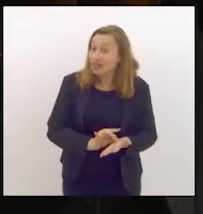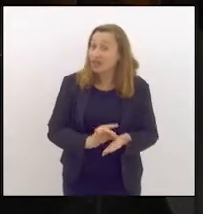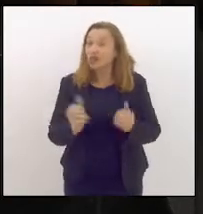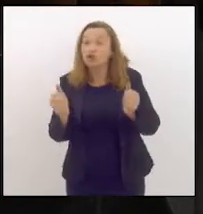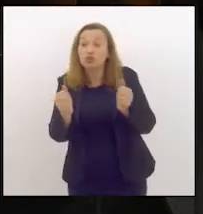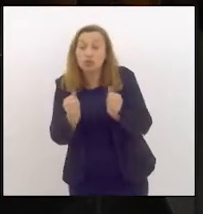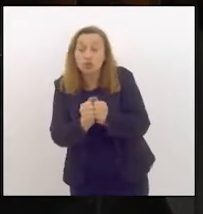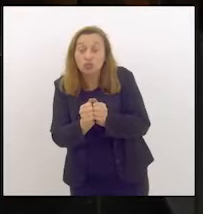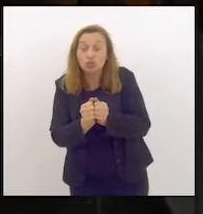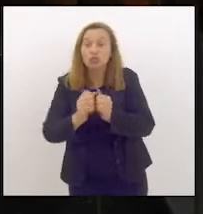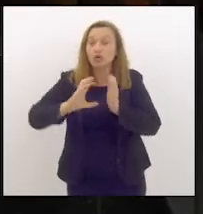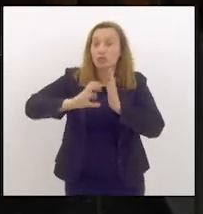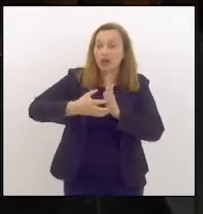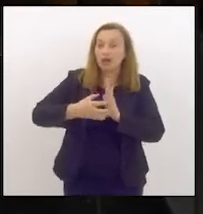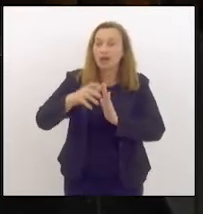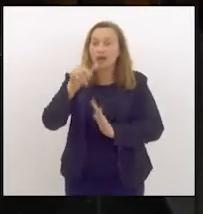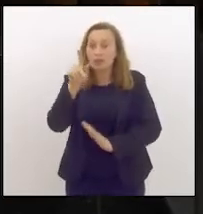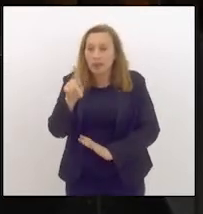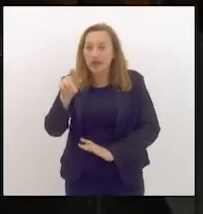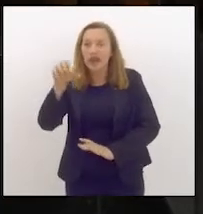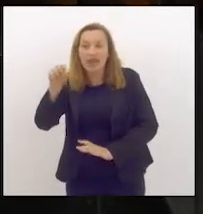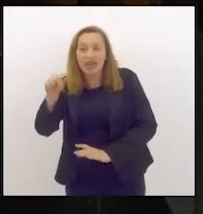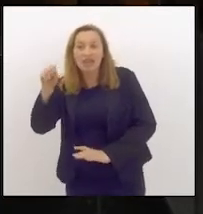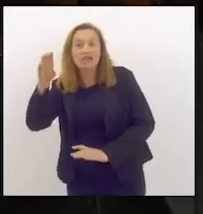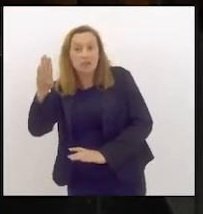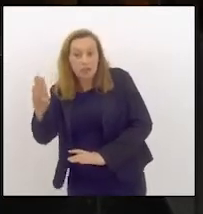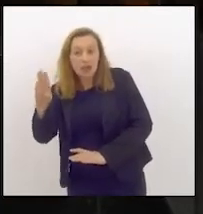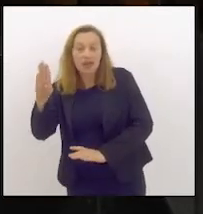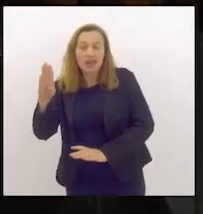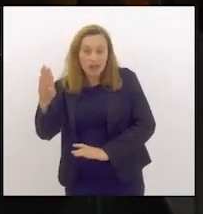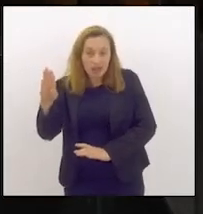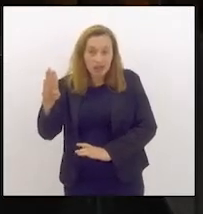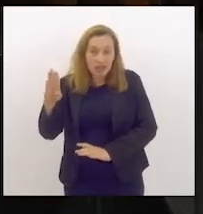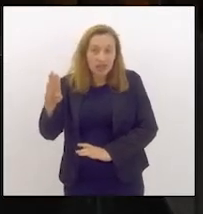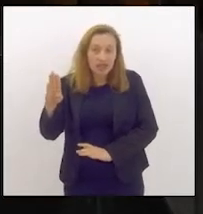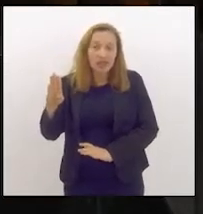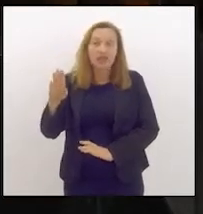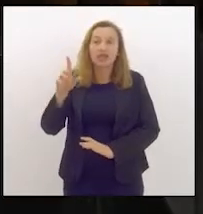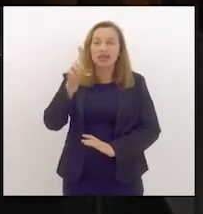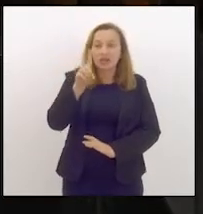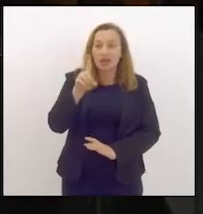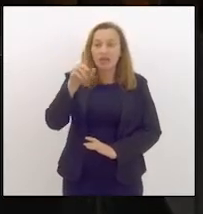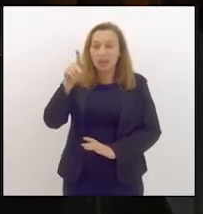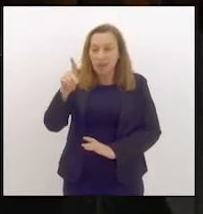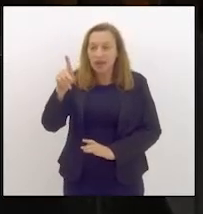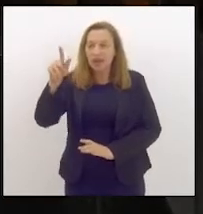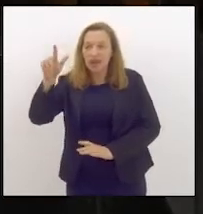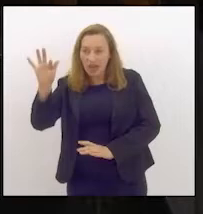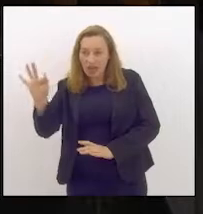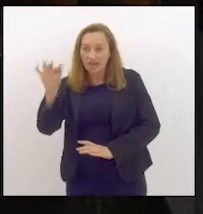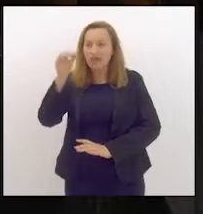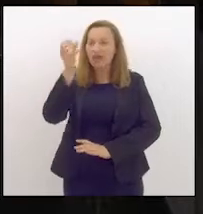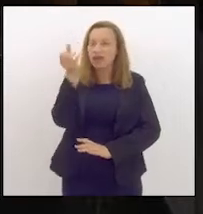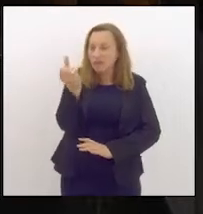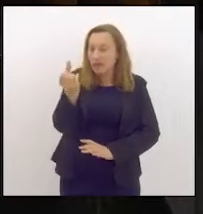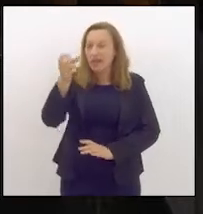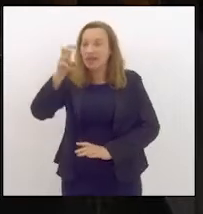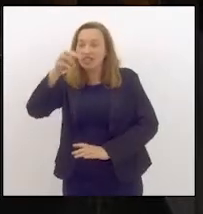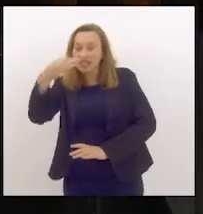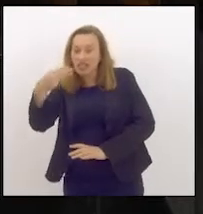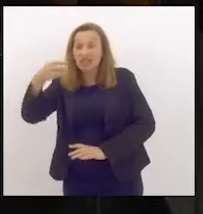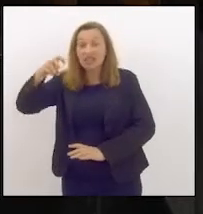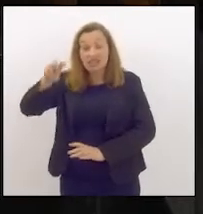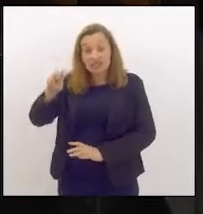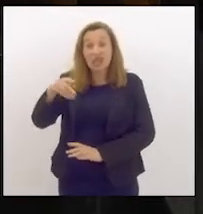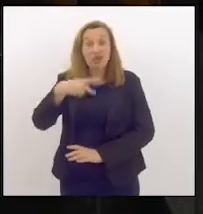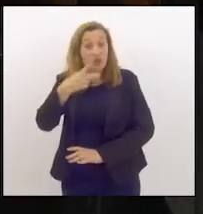junto com seu partido PSB o autor da dpf 6 35 e faço menção essa dpf